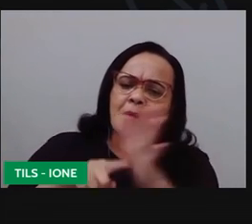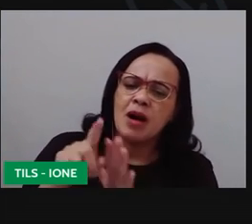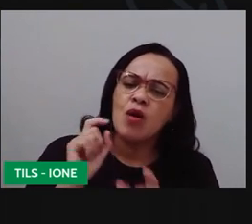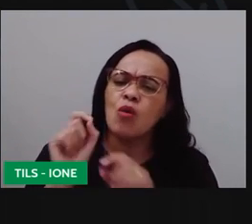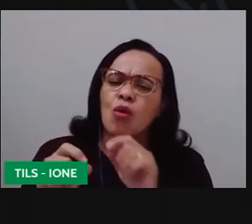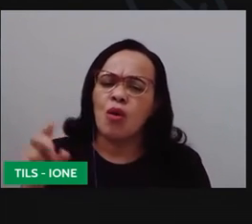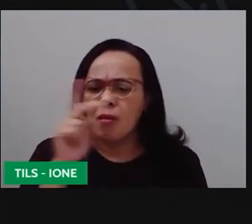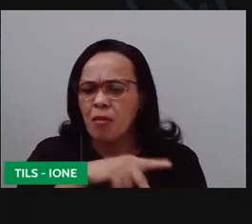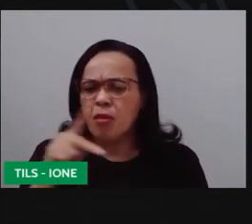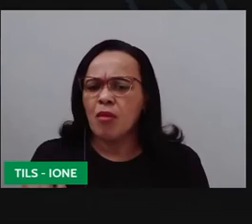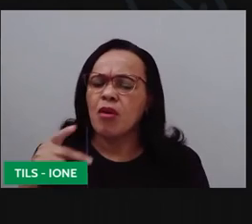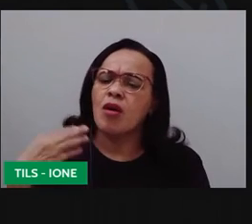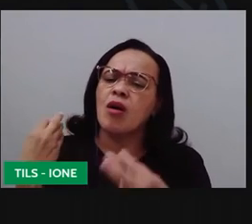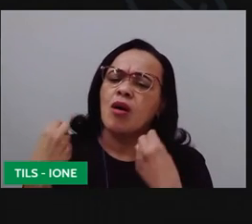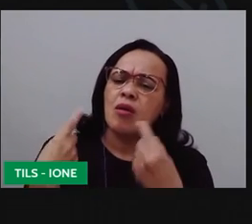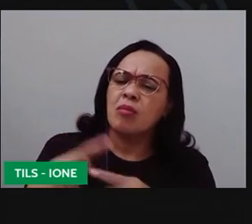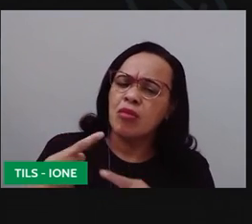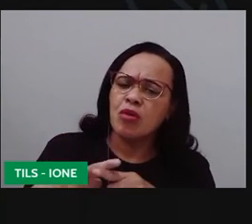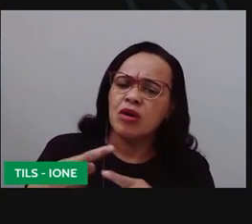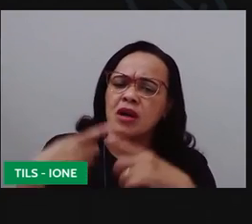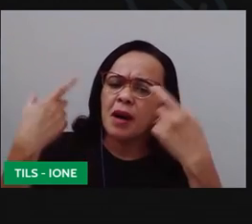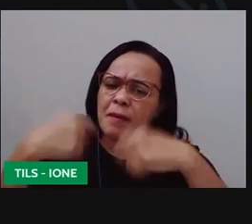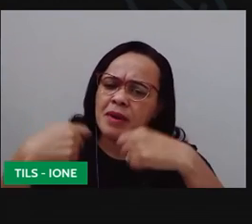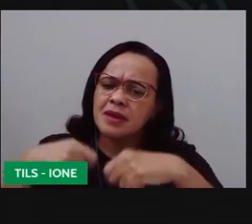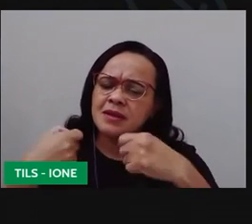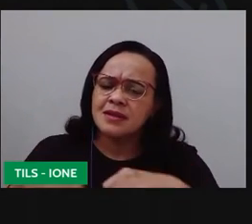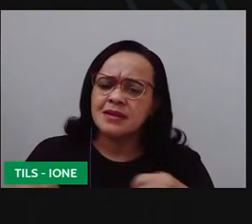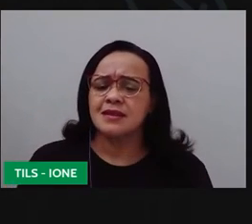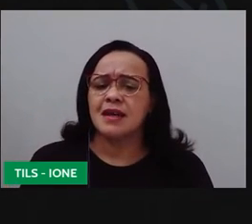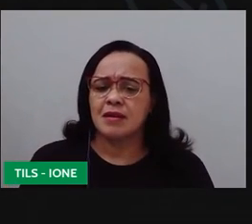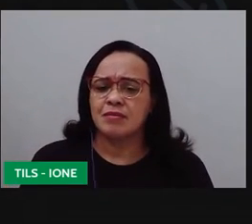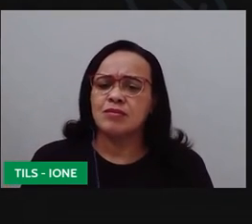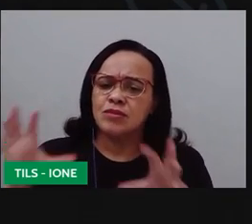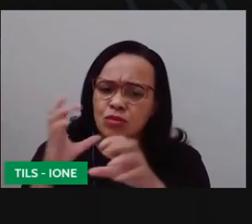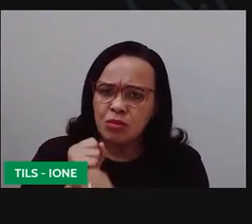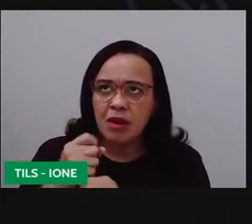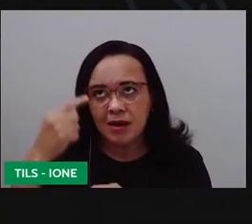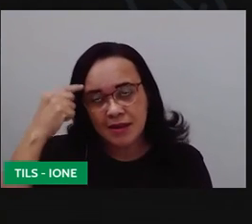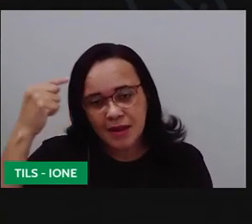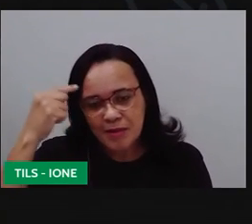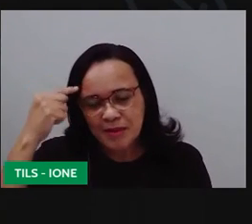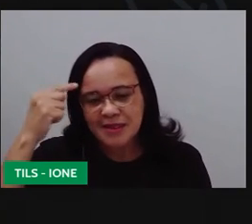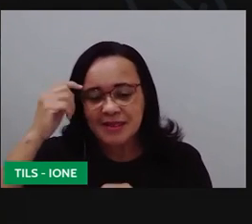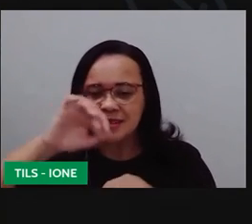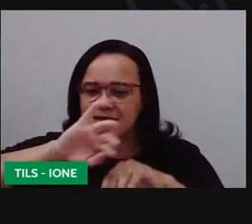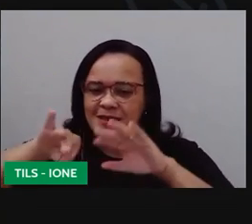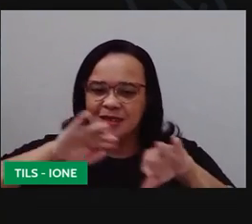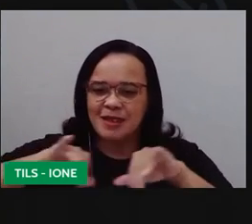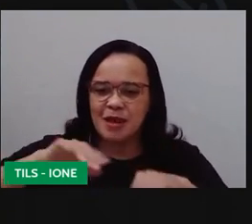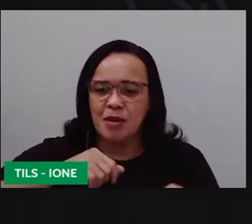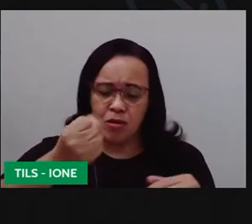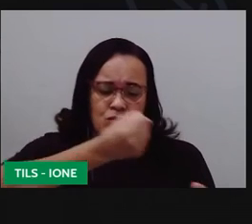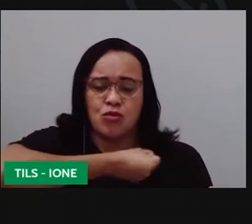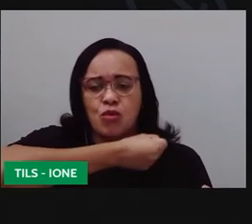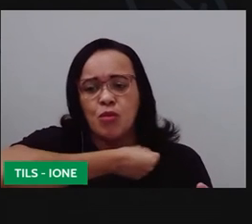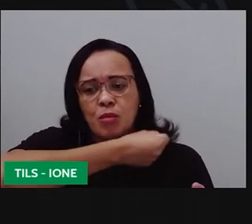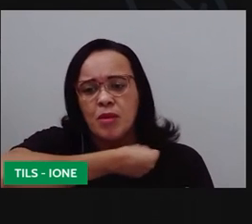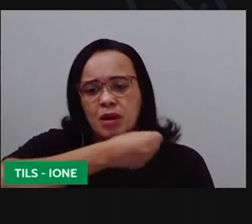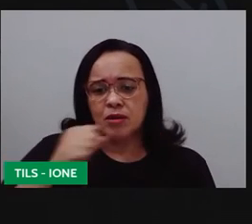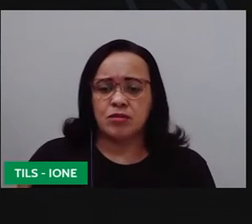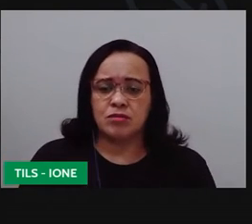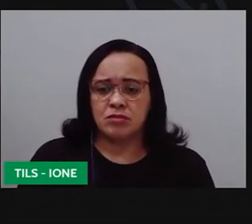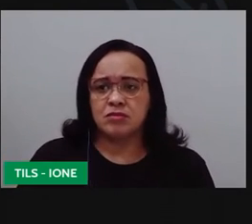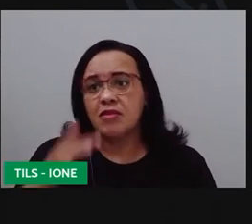próprio mas porque eu tenho que fazer isso porque na nossa cabeça quando a gente separa as partes de uma conta